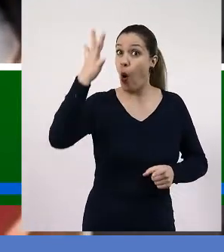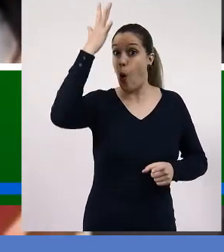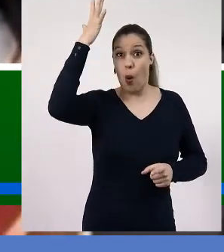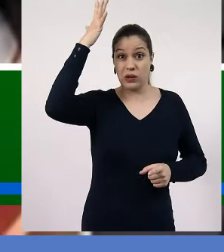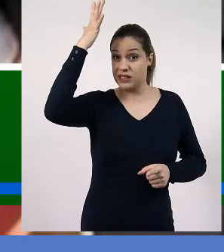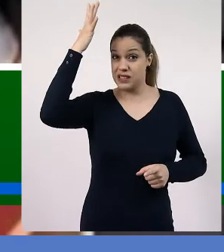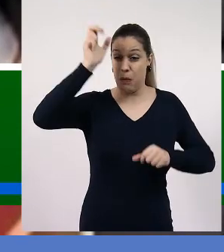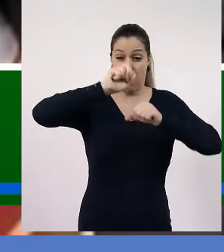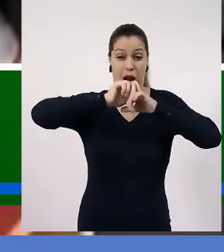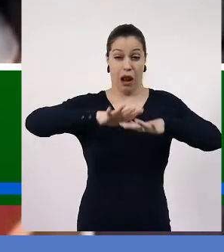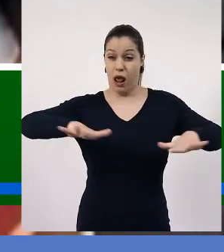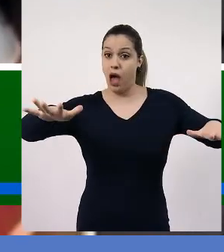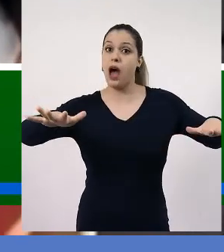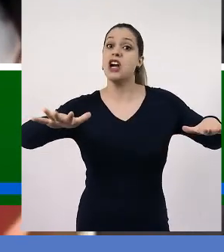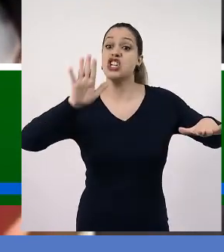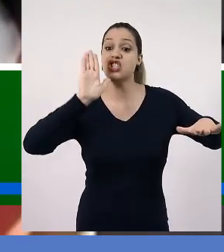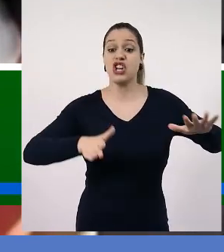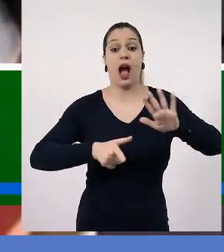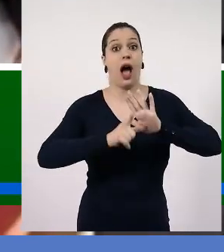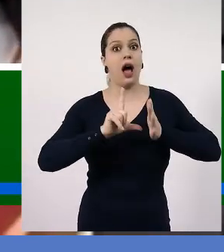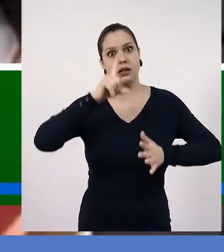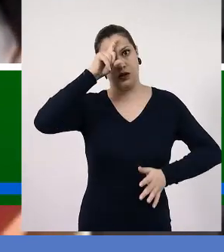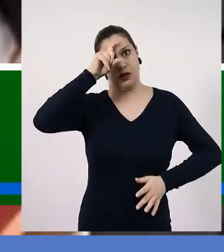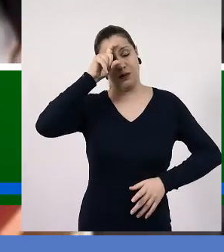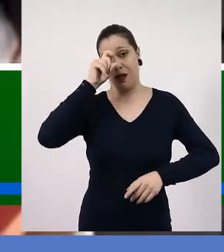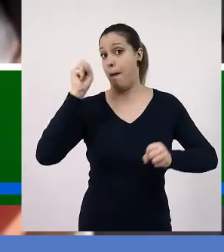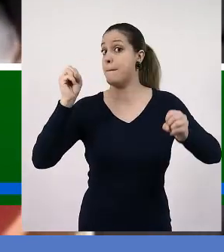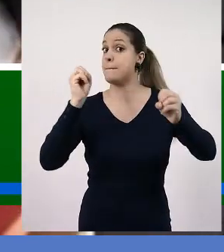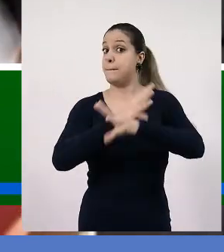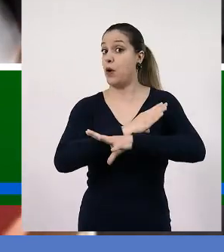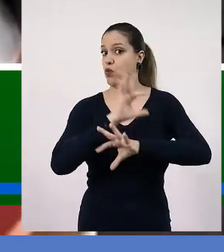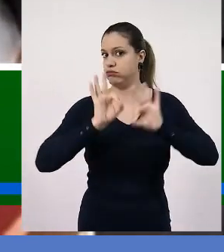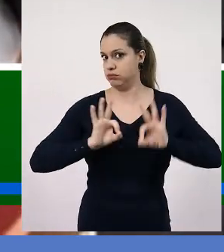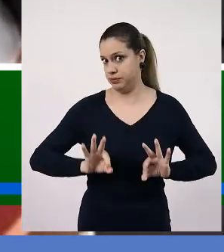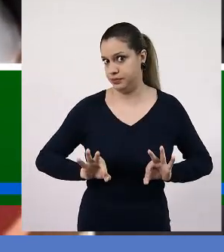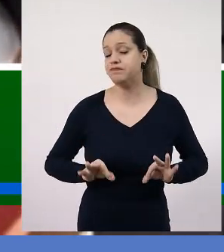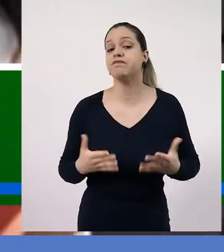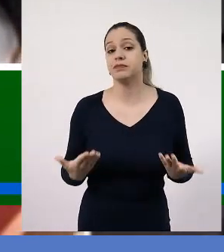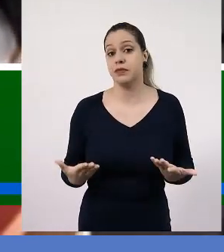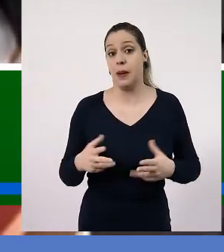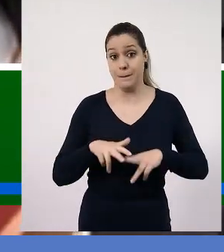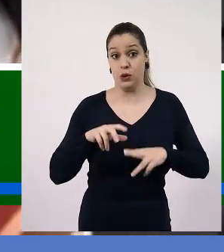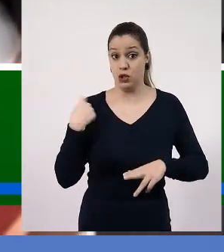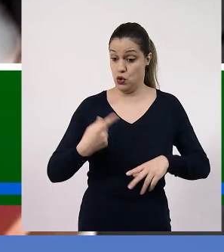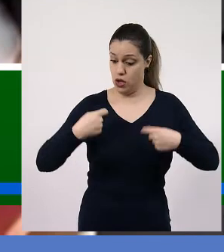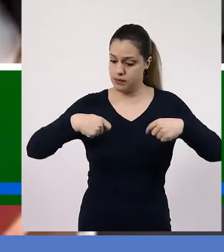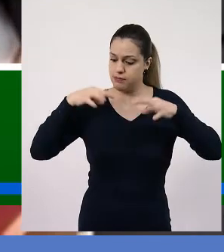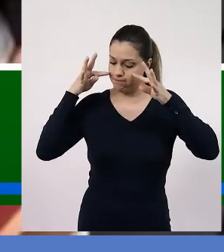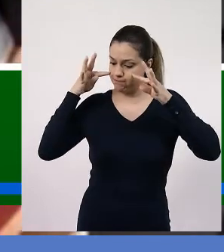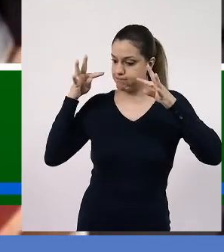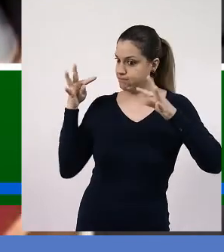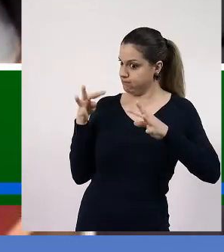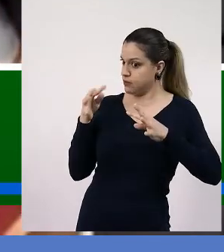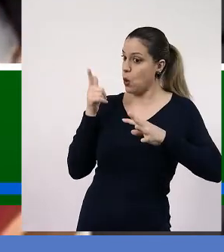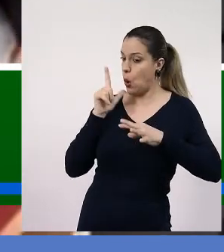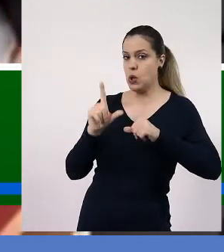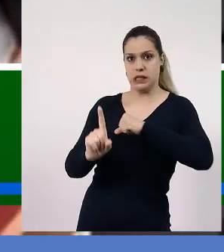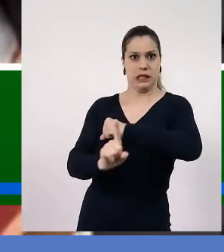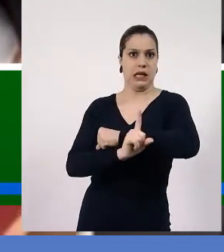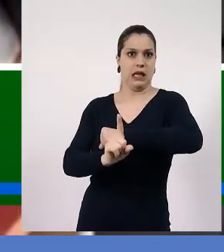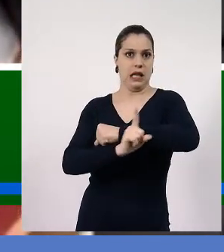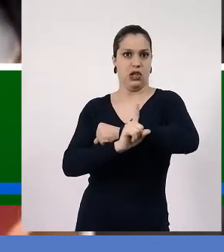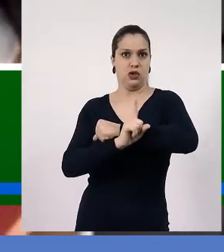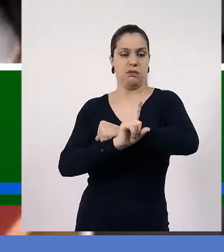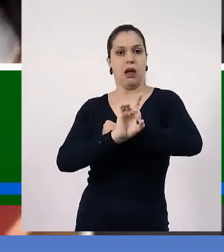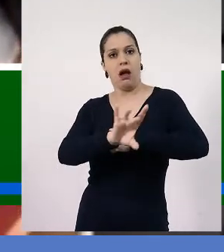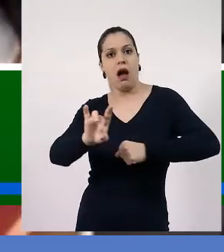acontecer, a estrutura está pronta ali. E é nesse sentido que a gente tem estado muito atento, né, para poder atender. E nesse sentido